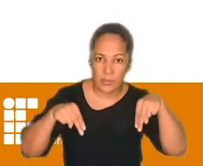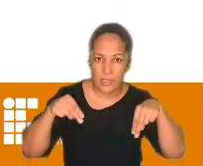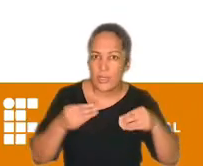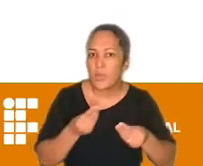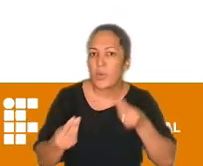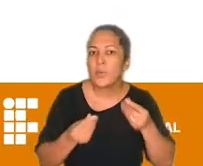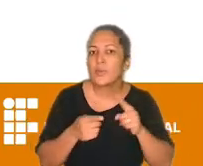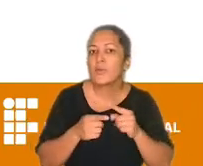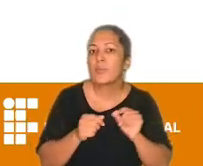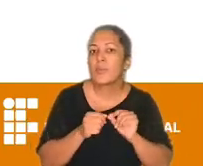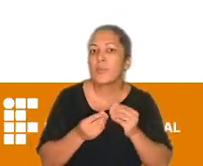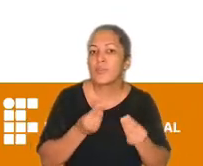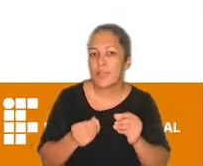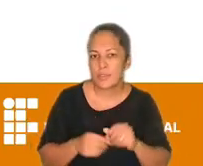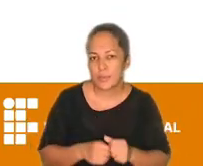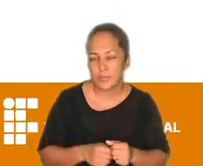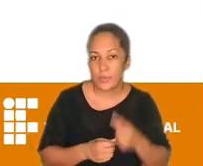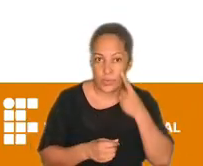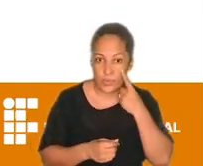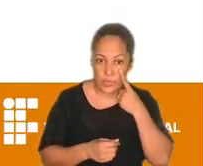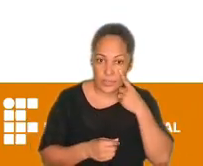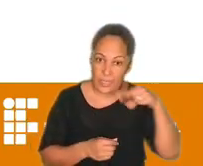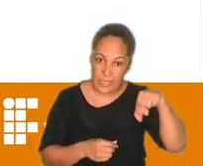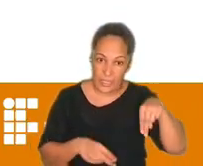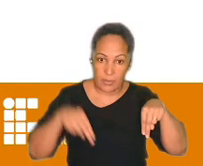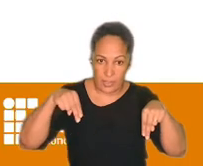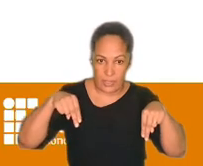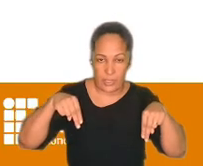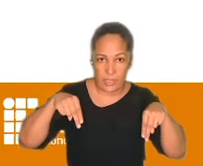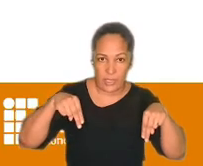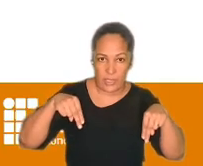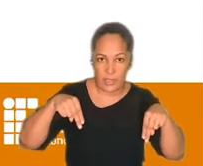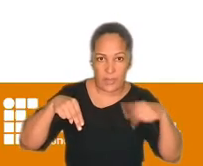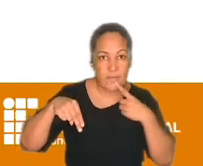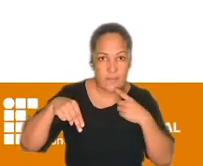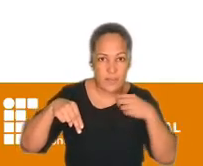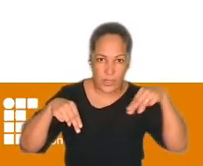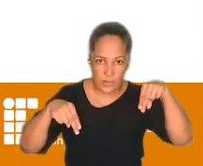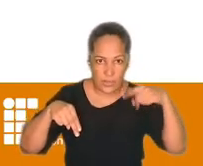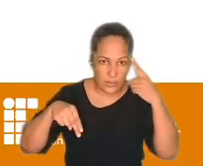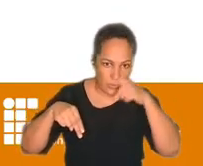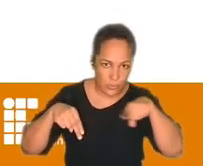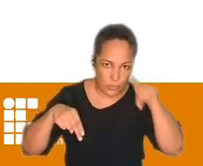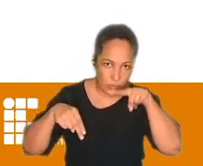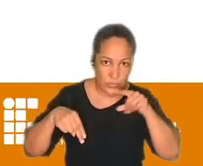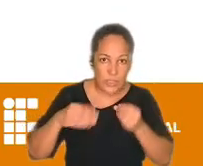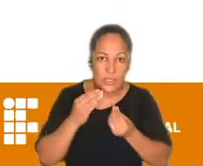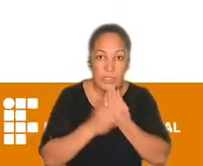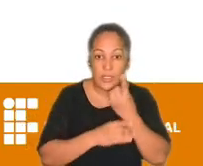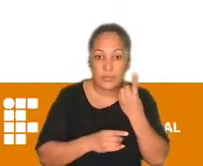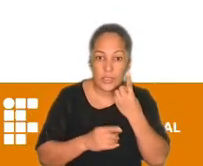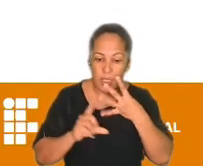isso? Olha só, então eu tenho um N para N, né? Identificamos o relacionamento. Então, nós criamos uma terceira